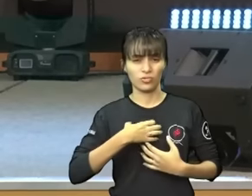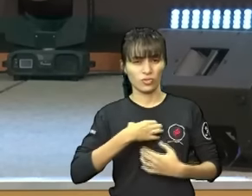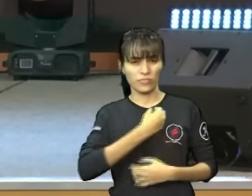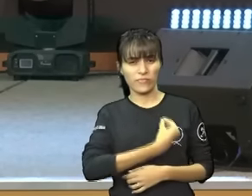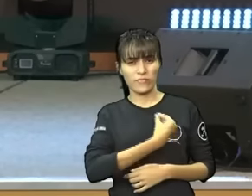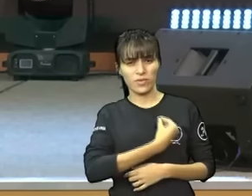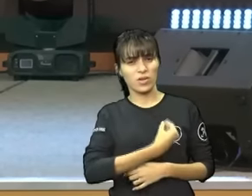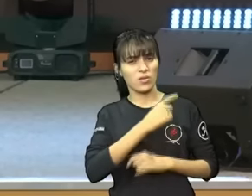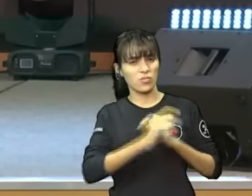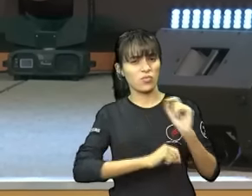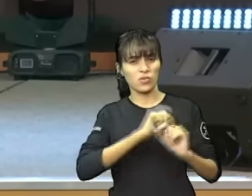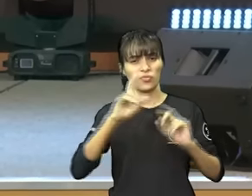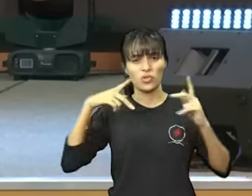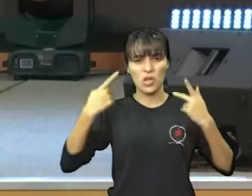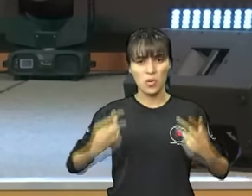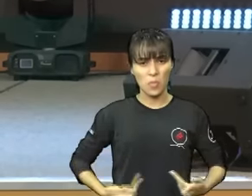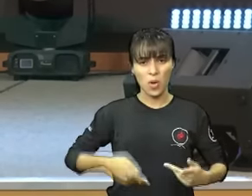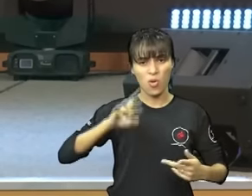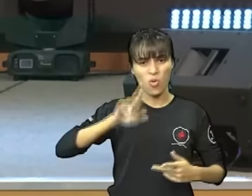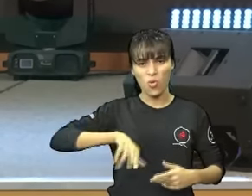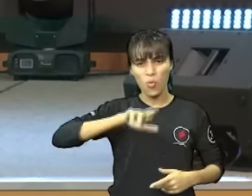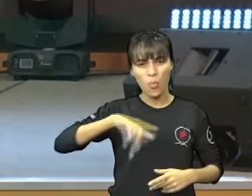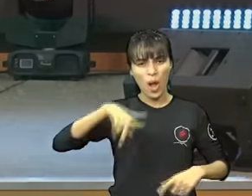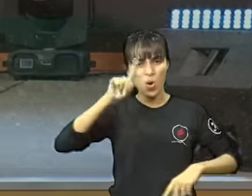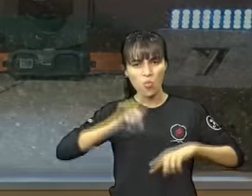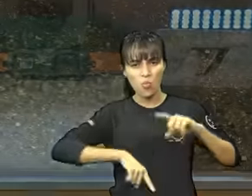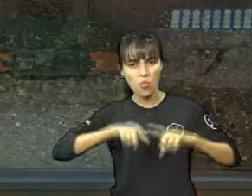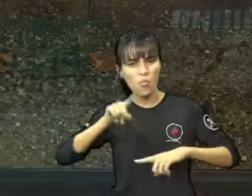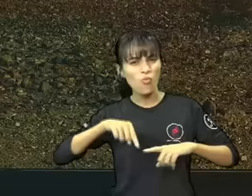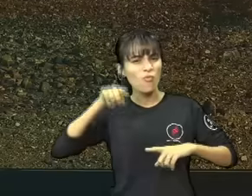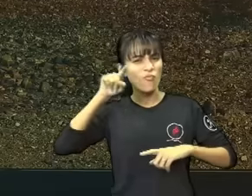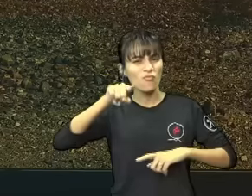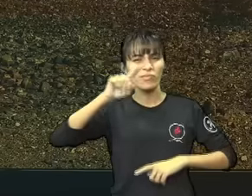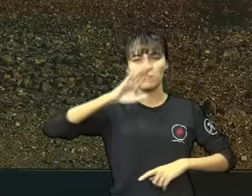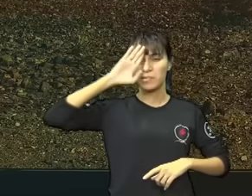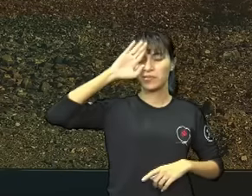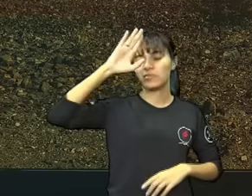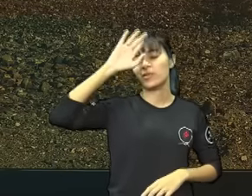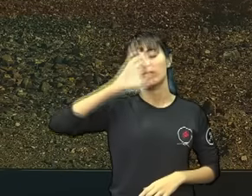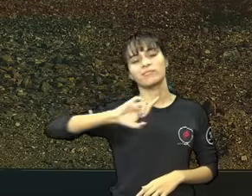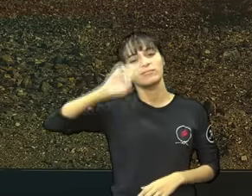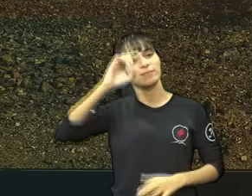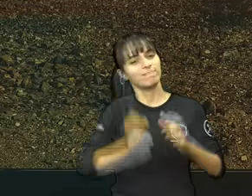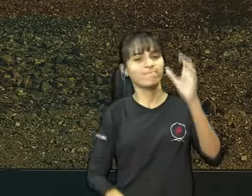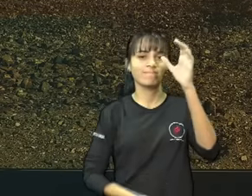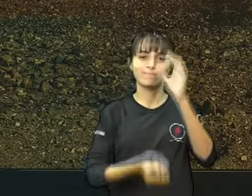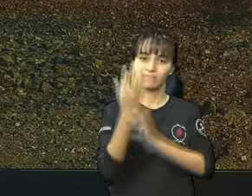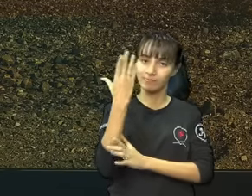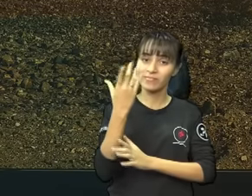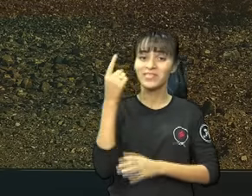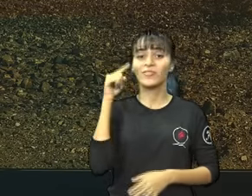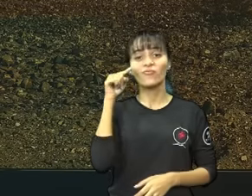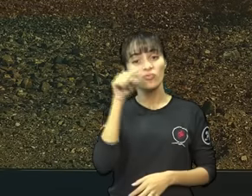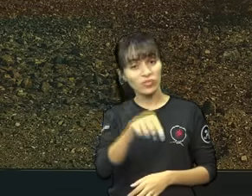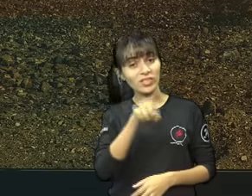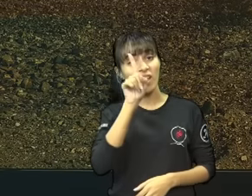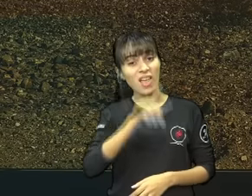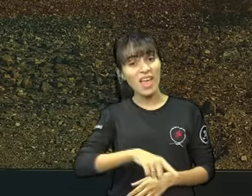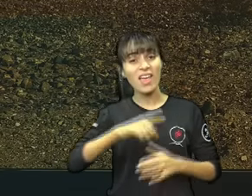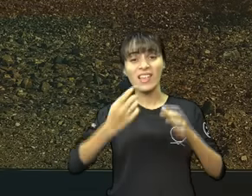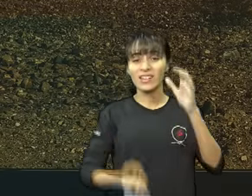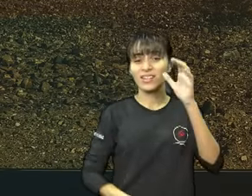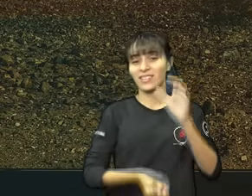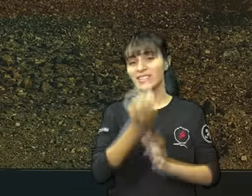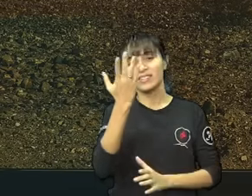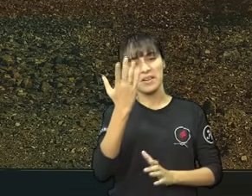é que o ser humano não é coisa você é a coroa da criação de Deus você é a criatura